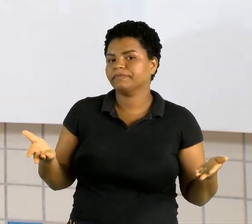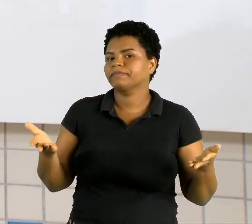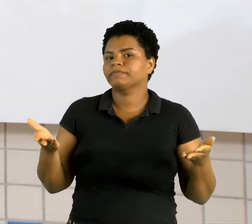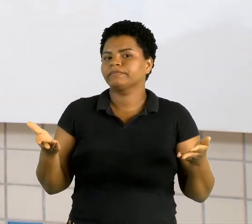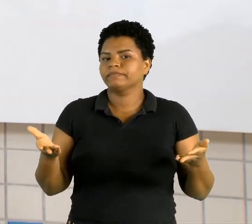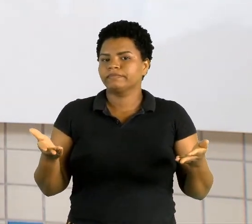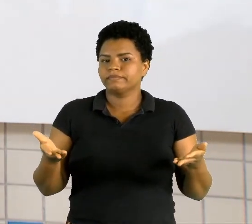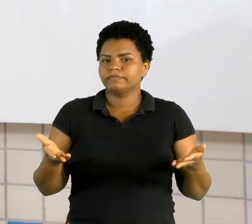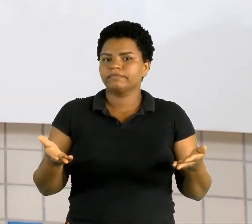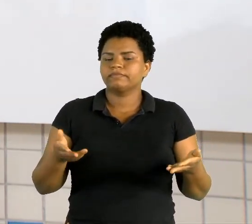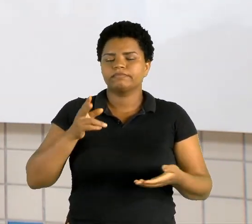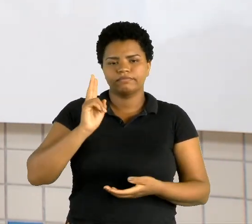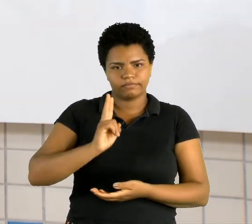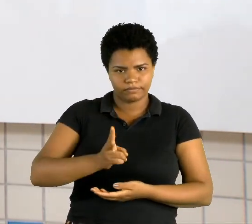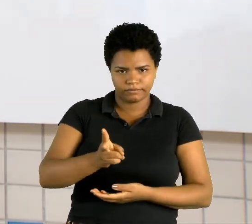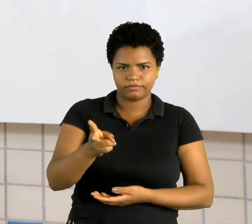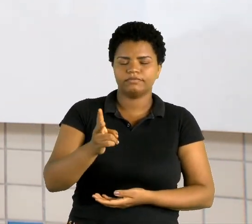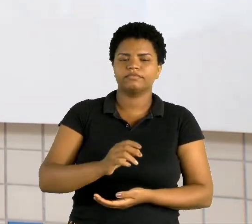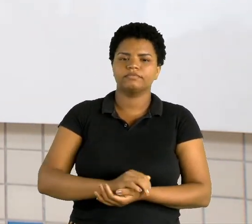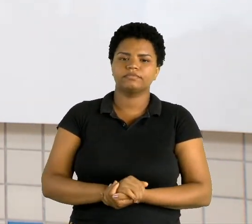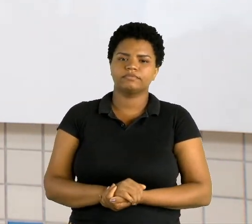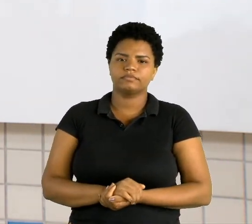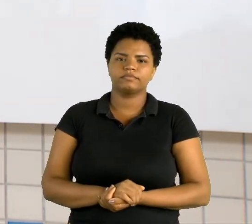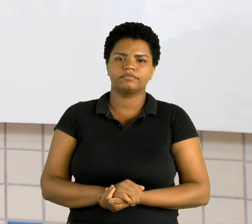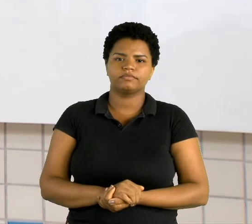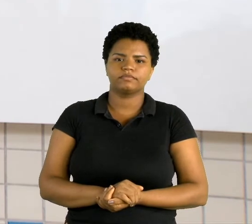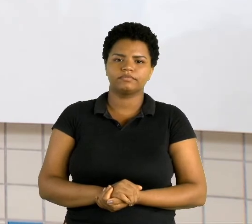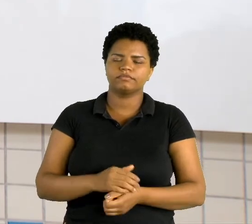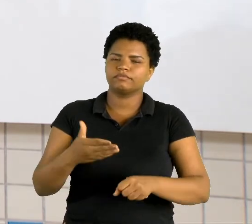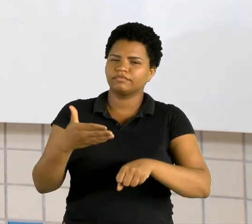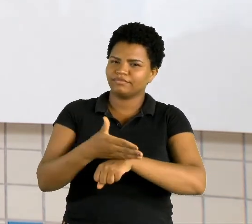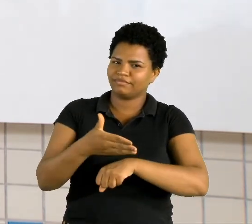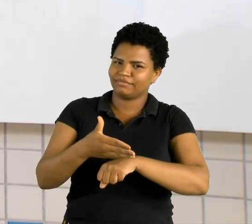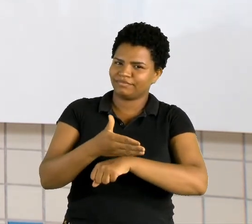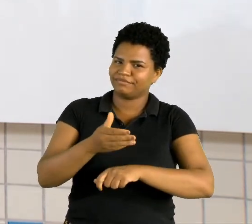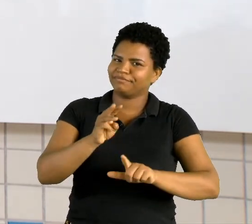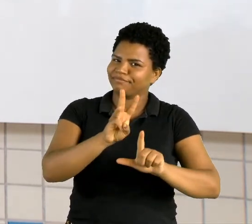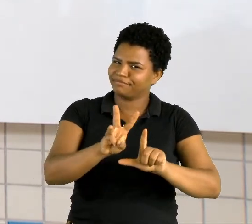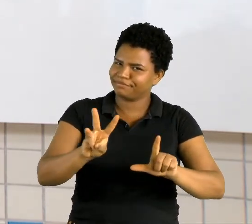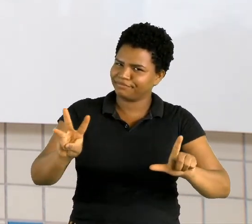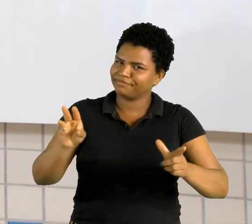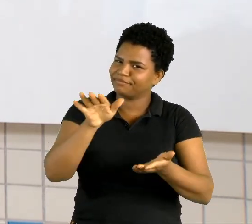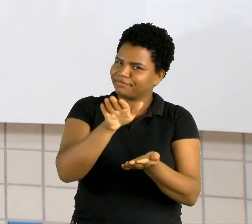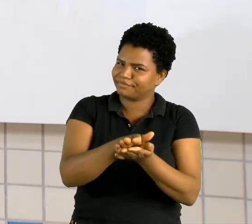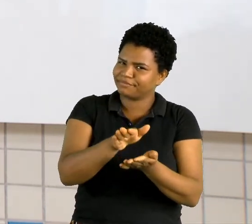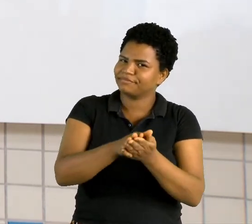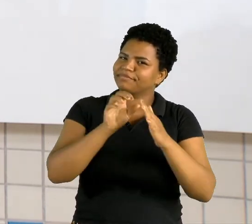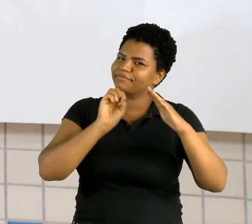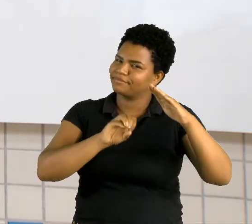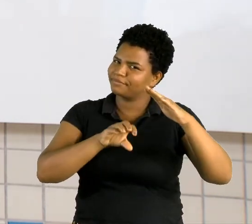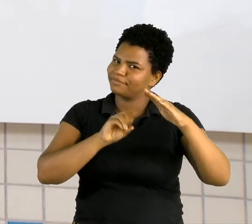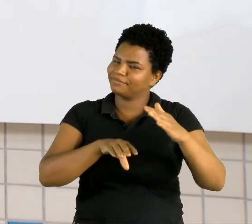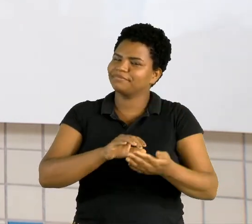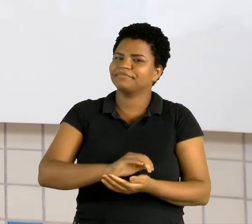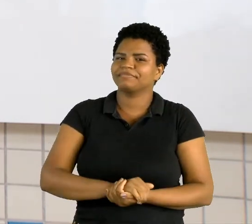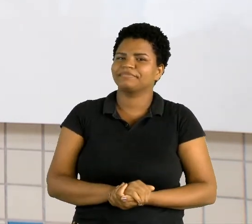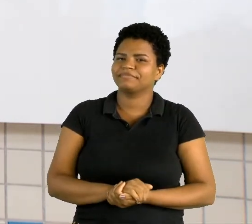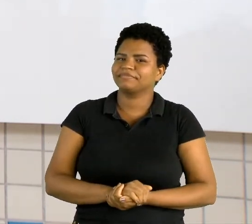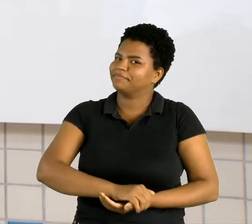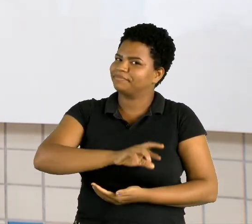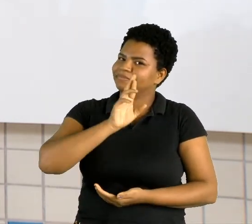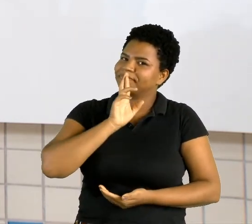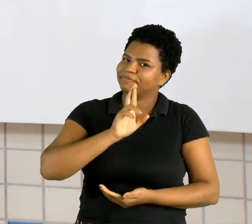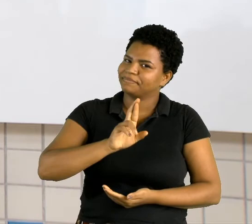vocês sempre que acessem lá a plataforma Palmas Homeschool para responder